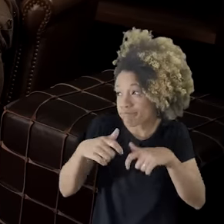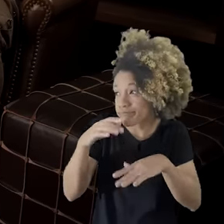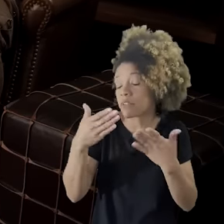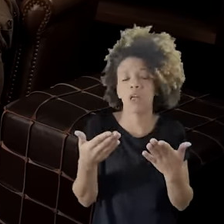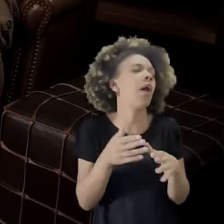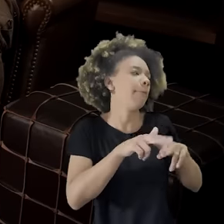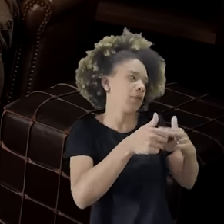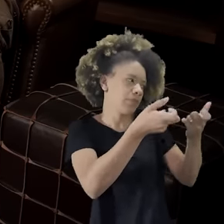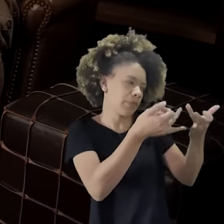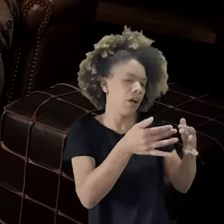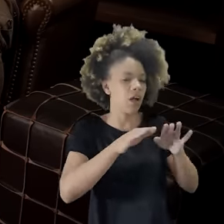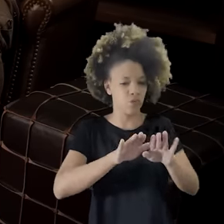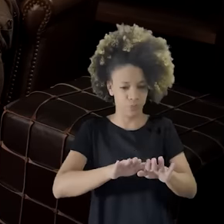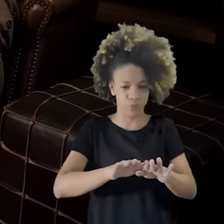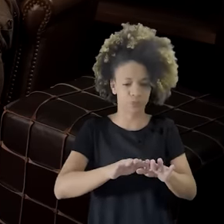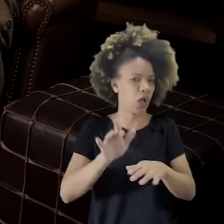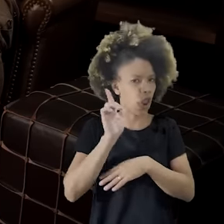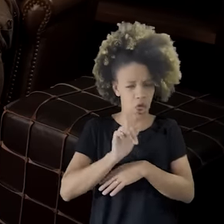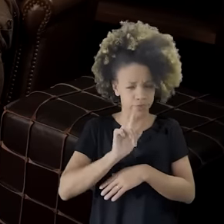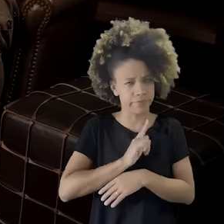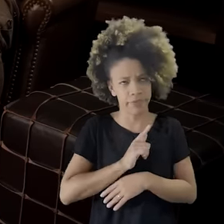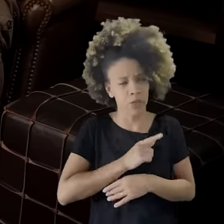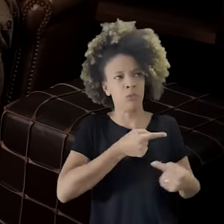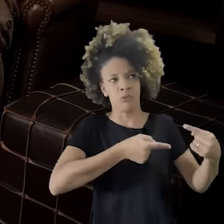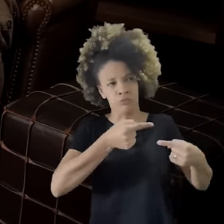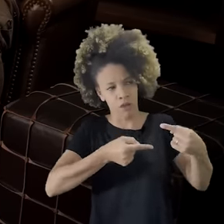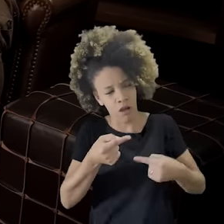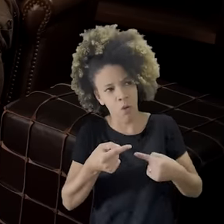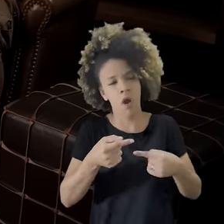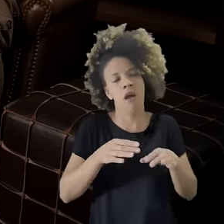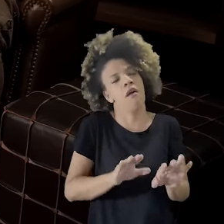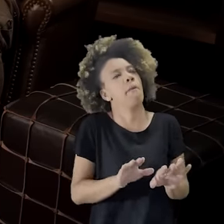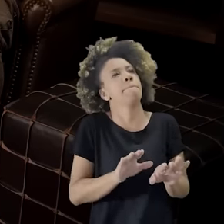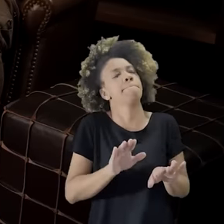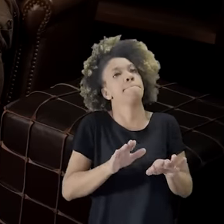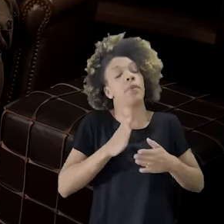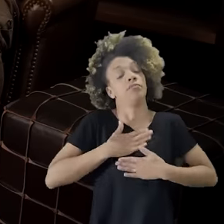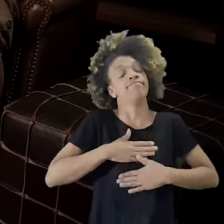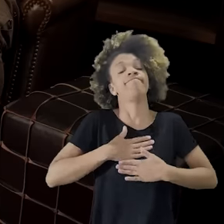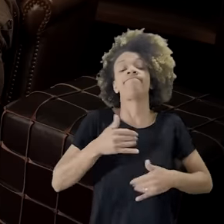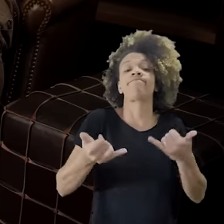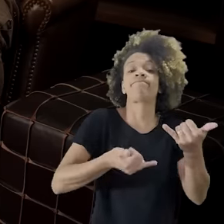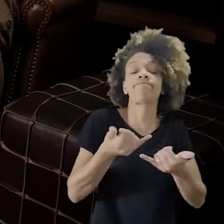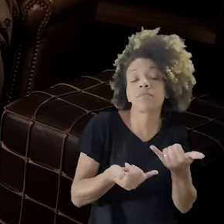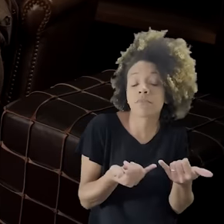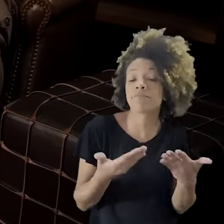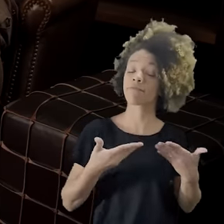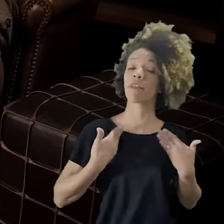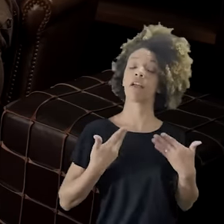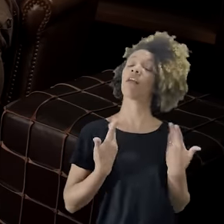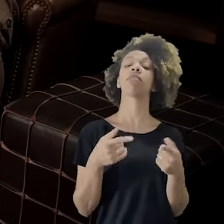isso que é um assunto assim ó eu vou eu vou eu vou falar obviamente a gente vai ter uma discussão mais divertida Mas